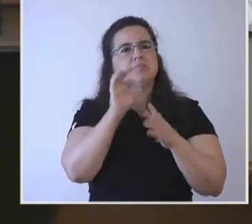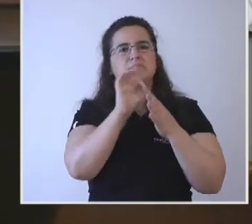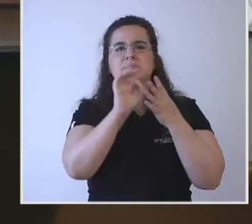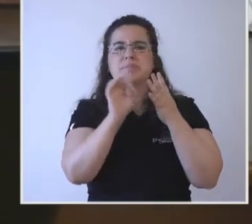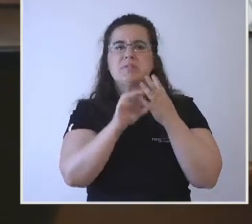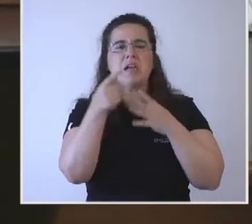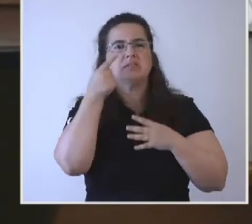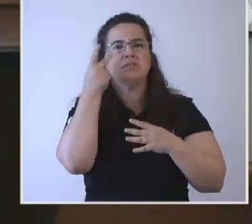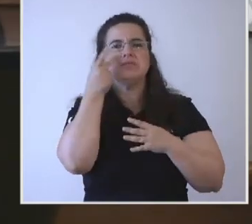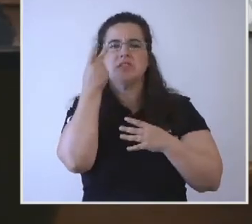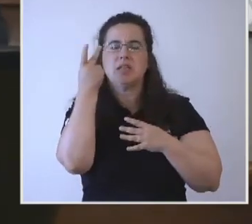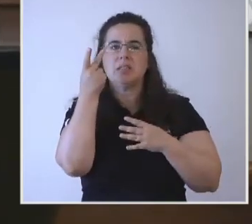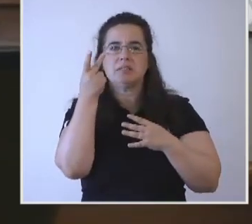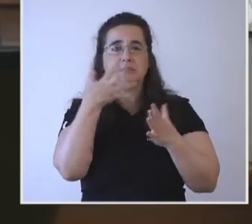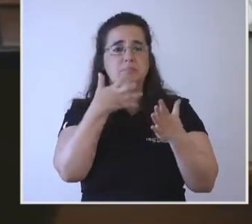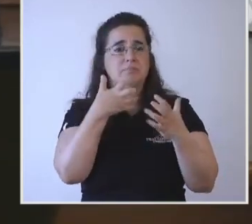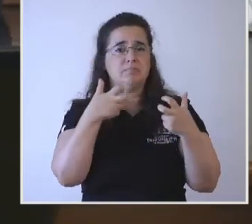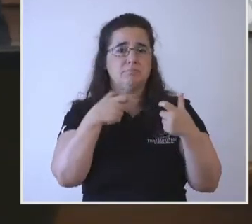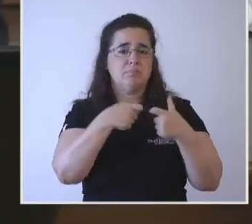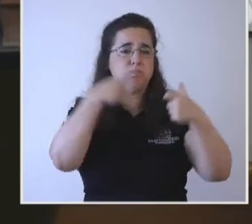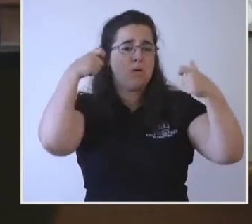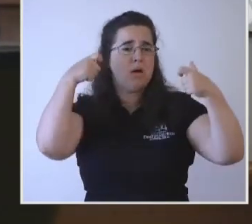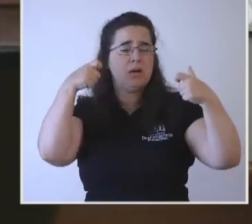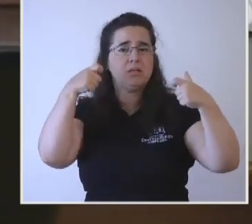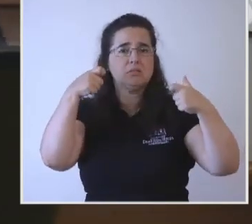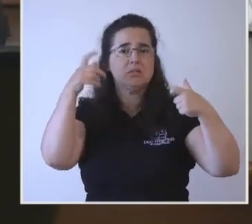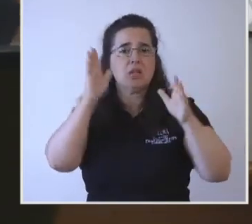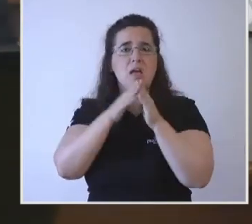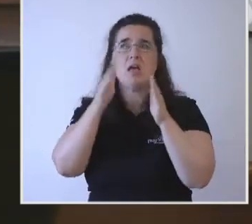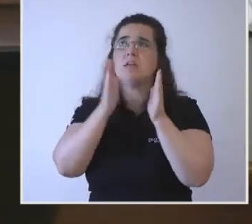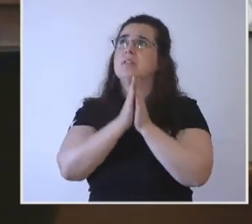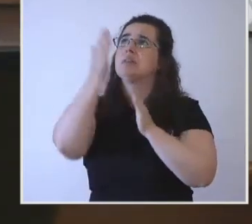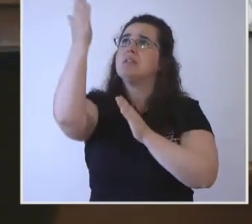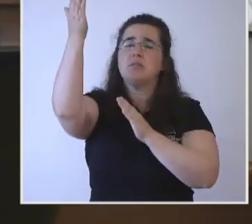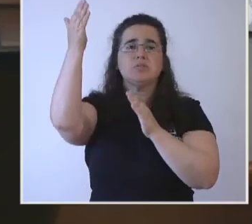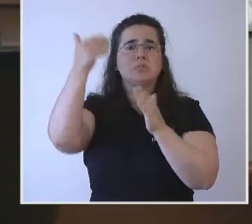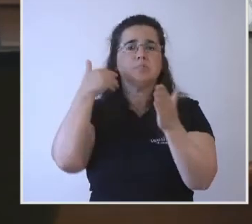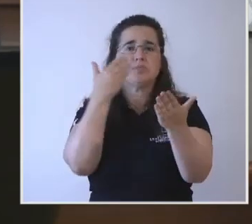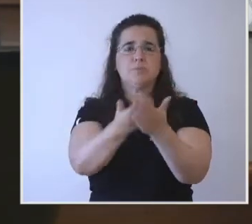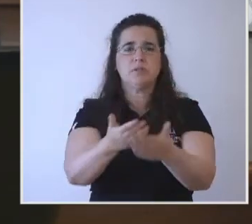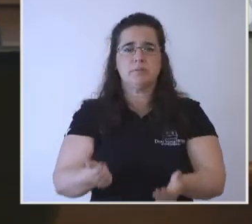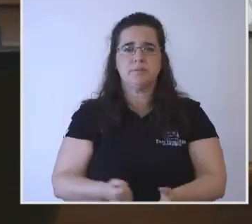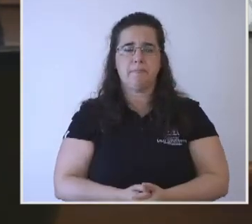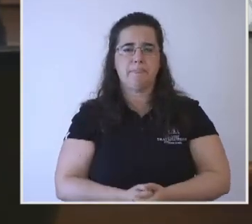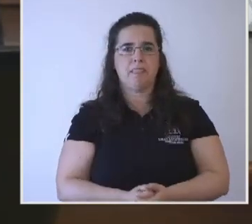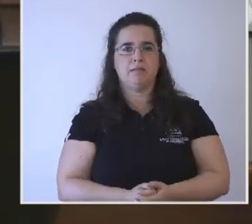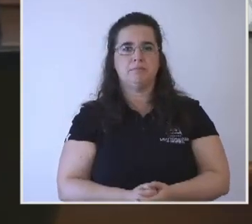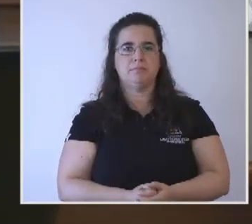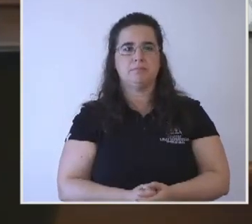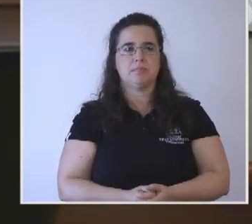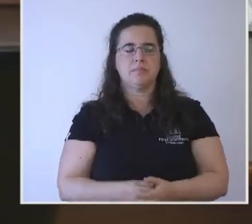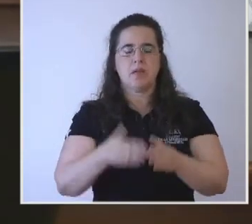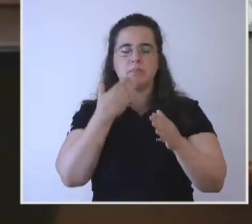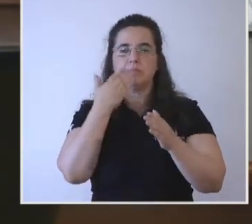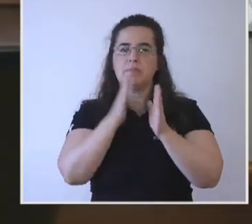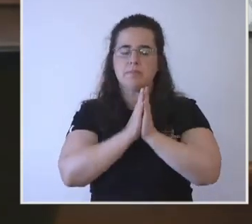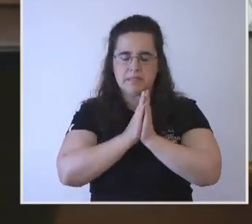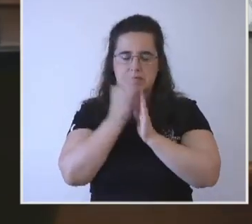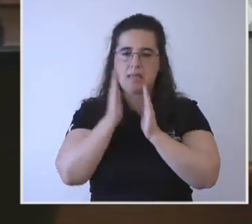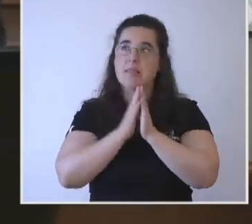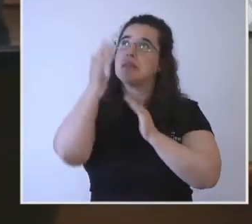compatíveis, ou que não, pelo menos, têm a ver com aquilo que é proposto pela Igreja como Igreja. Eu oro para que Deus vos